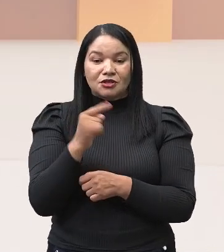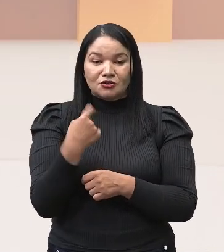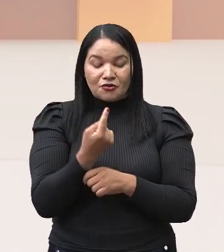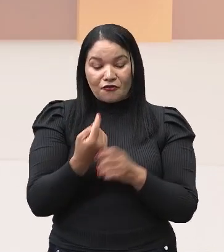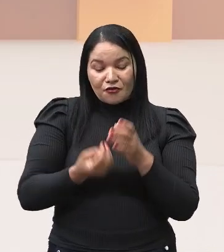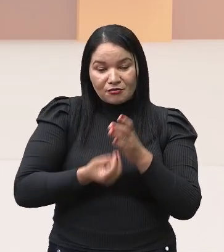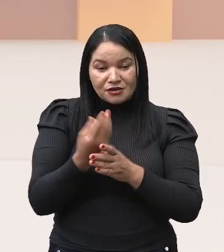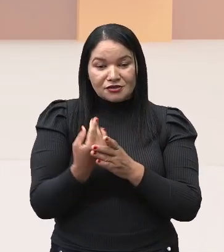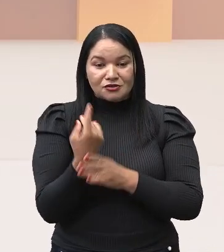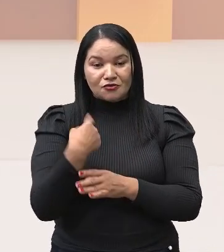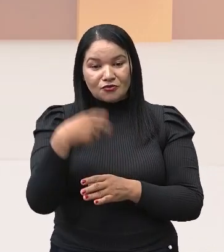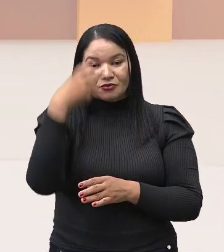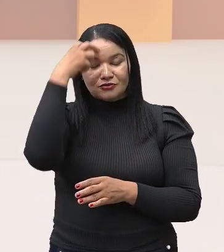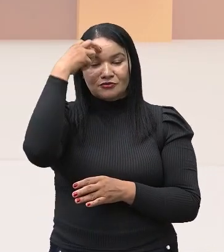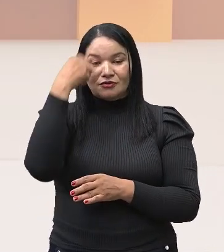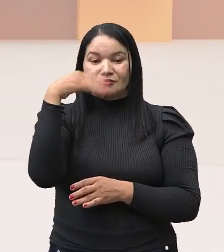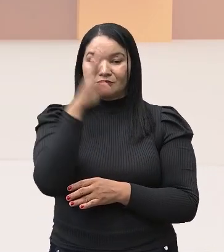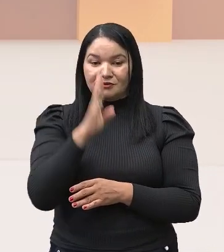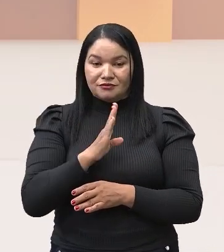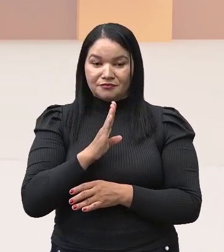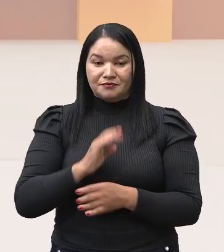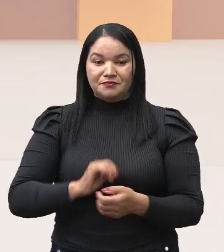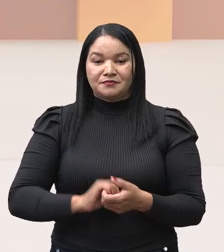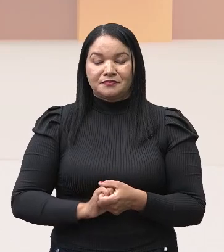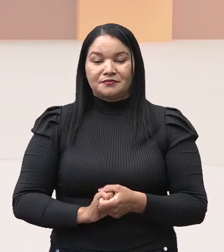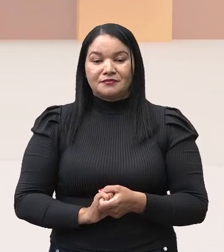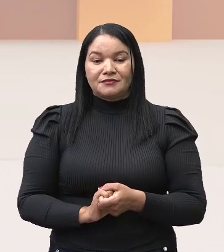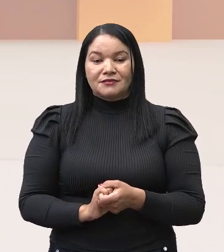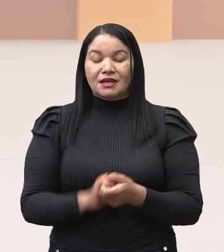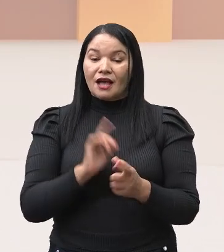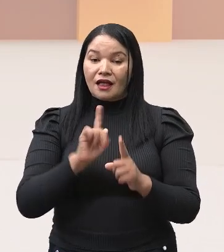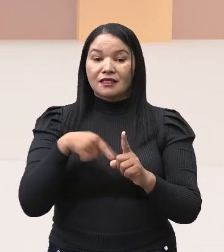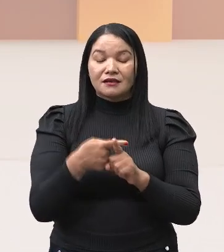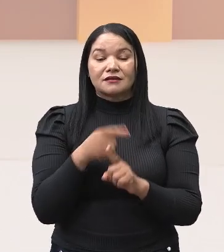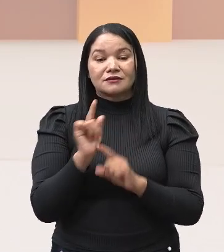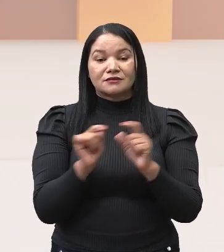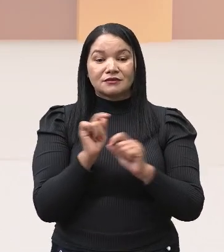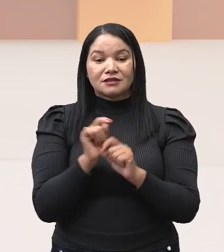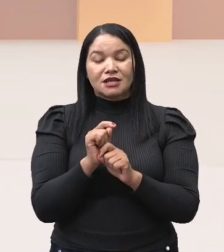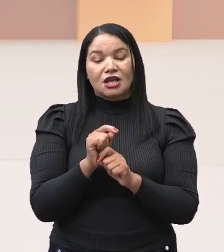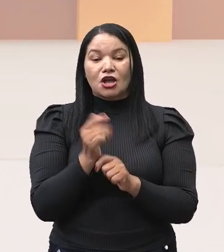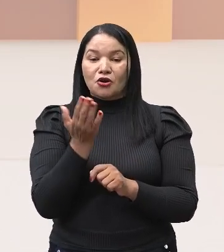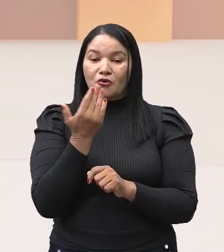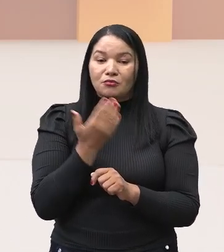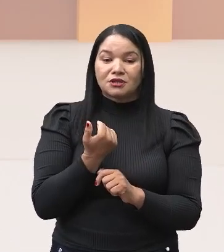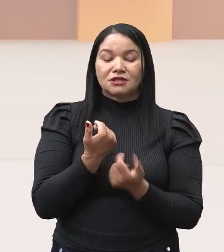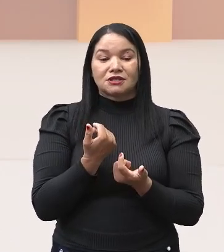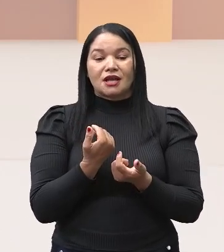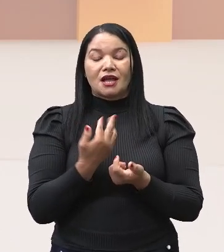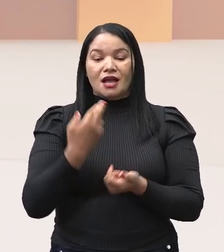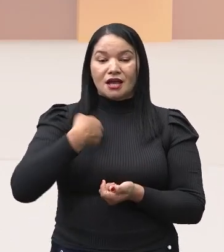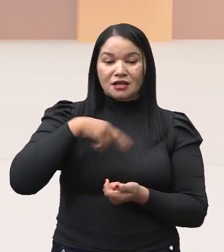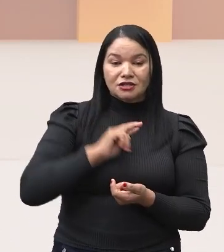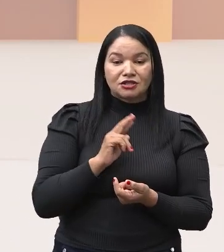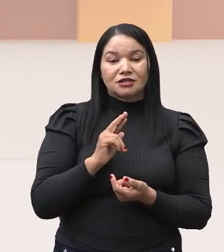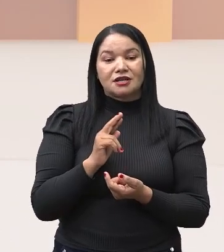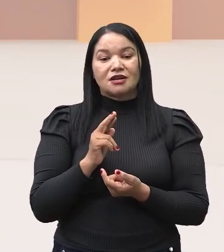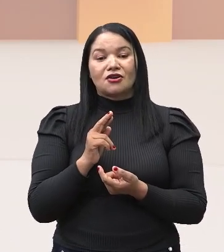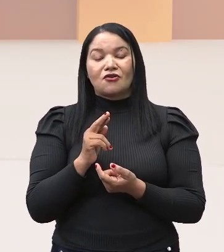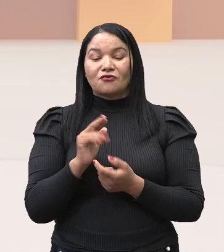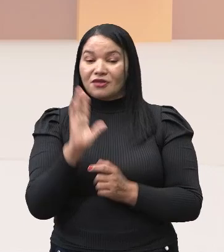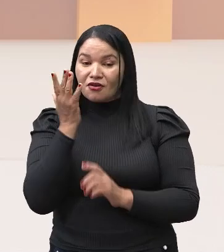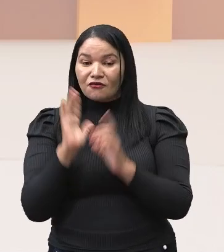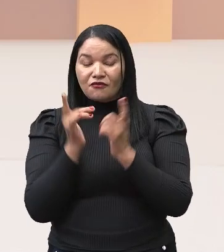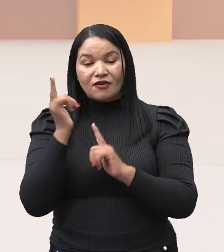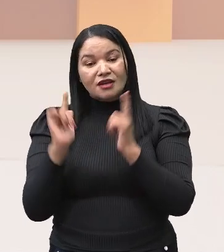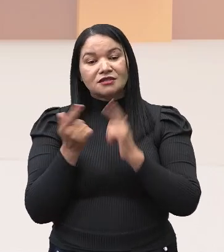formação cultural do Brasil. Além da questão da comida, da religião, das